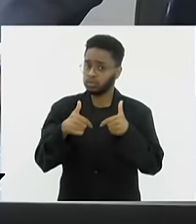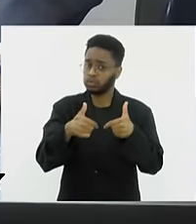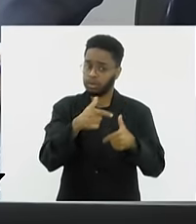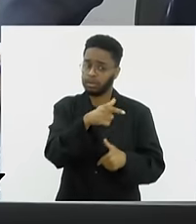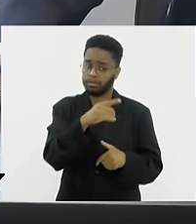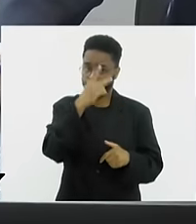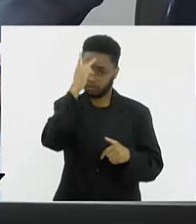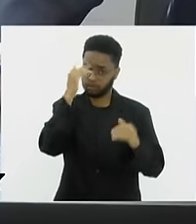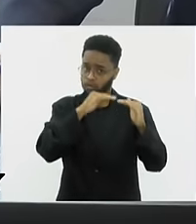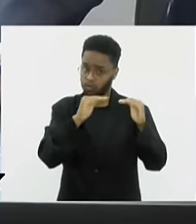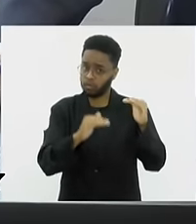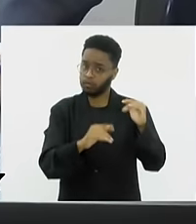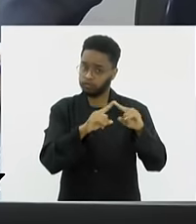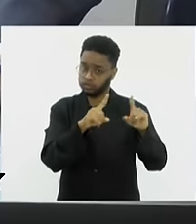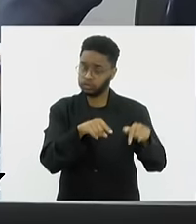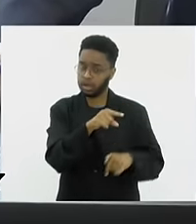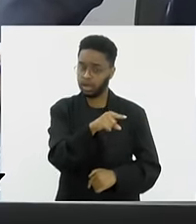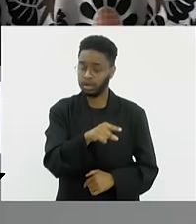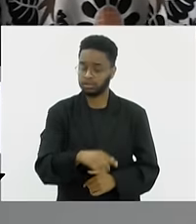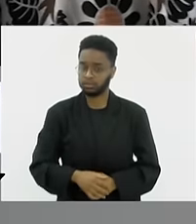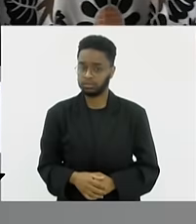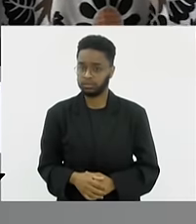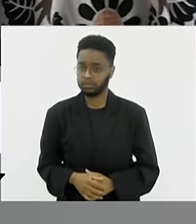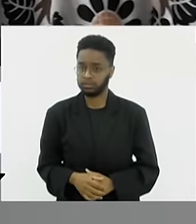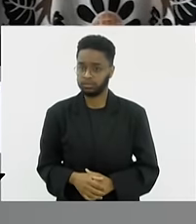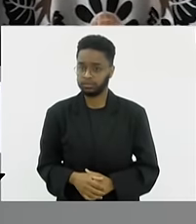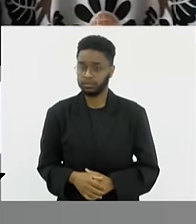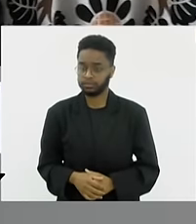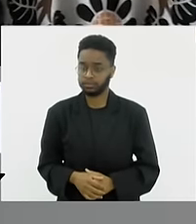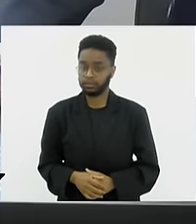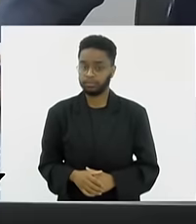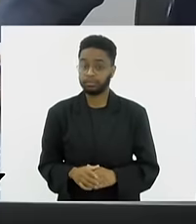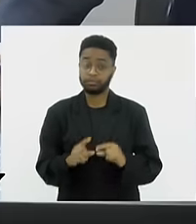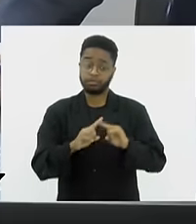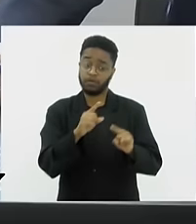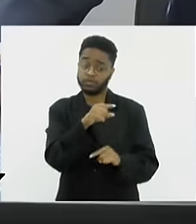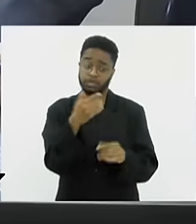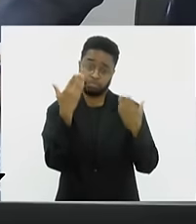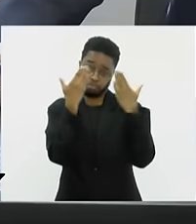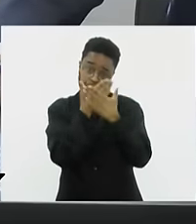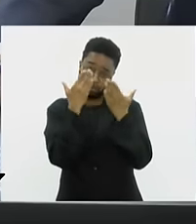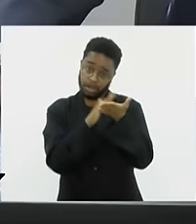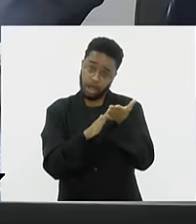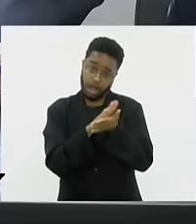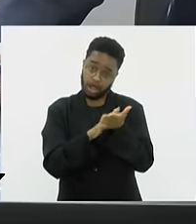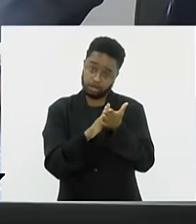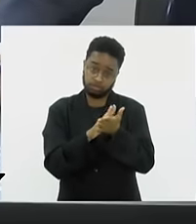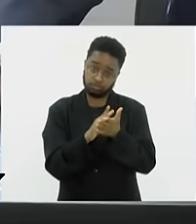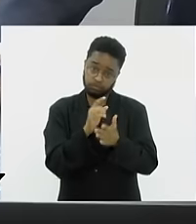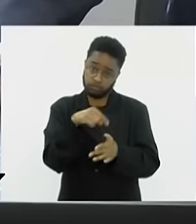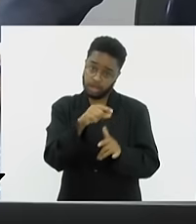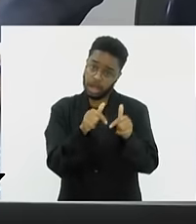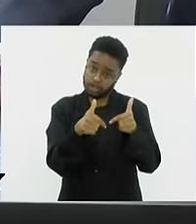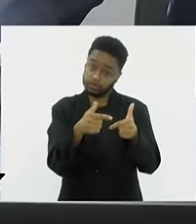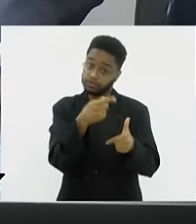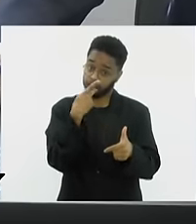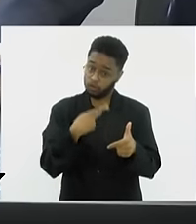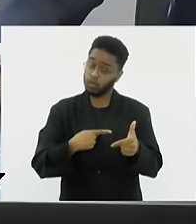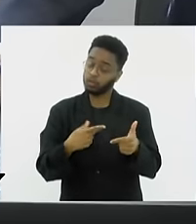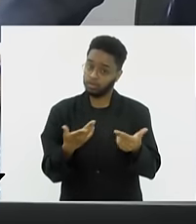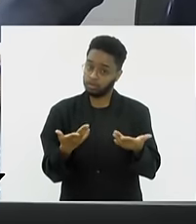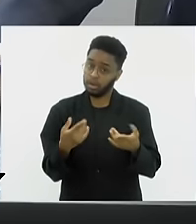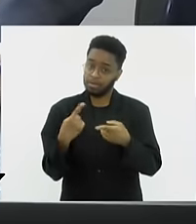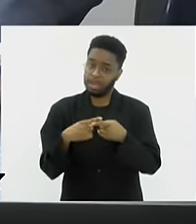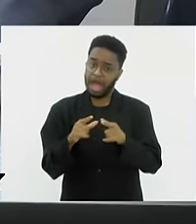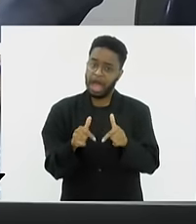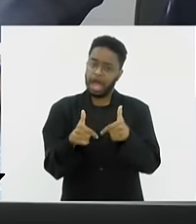senhor. Como eu falei, deputado, o que chega para a gente... Mas como o senhor não quer ver nada que a corregedoria pura? Foi isso que o senhor falou para mim. Eu não interfere. Não